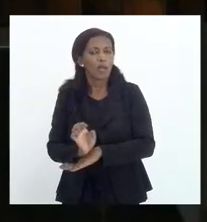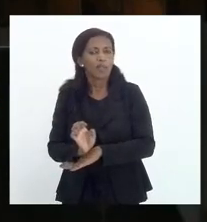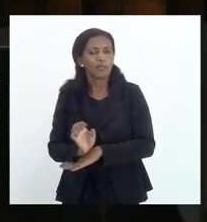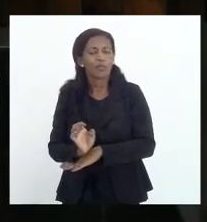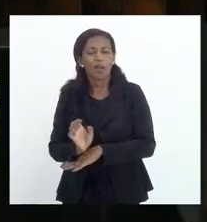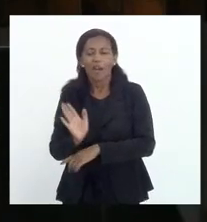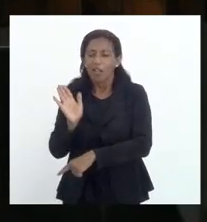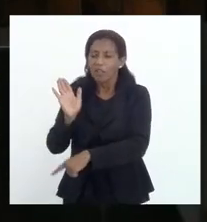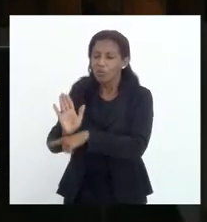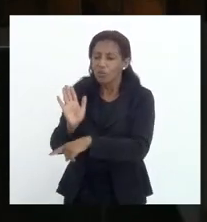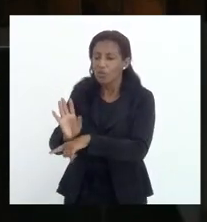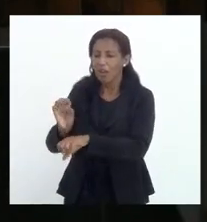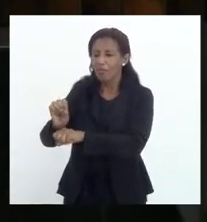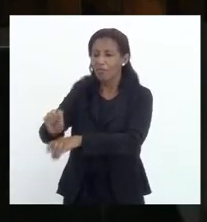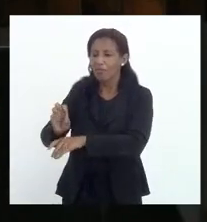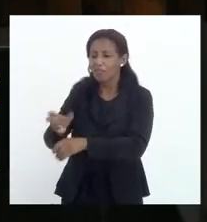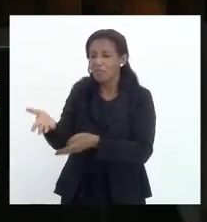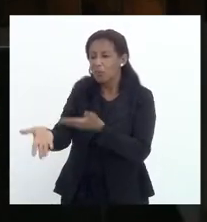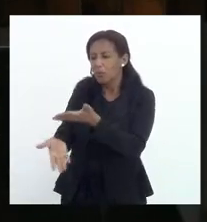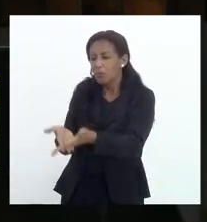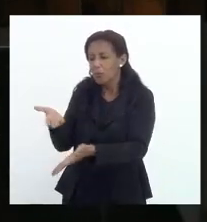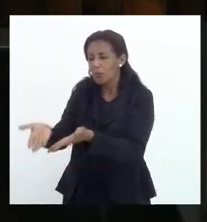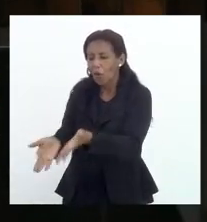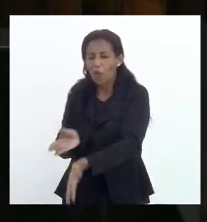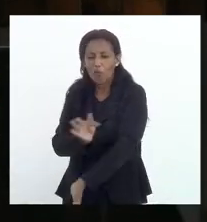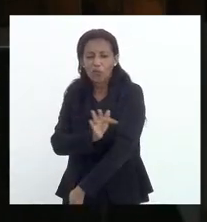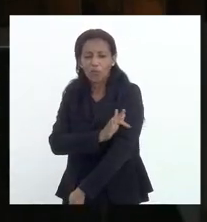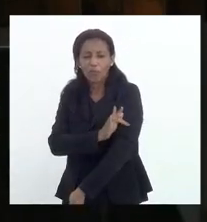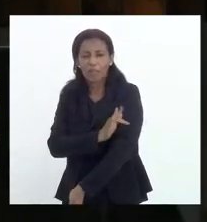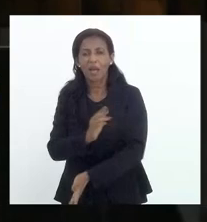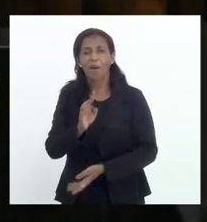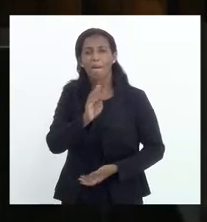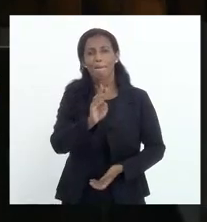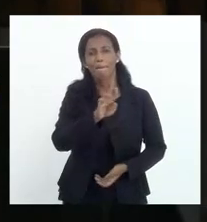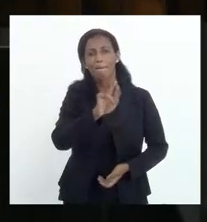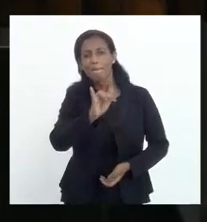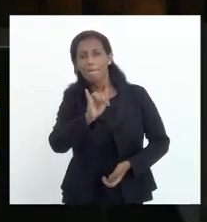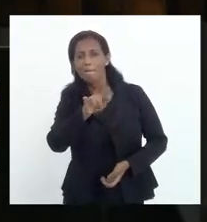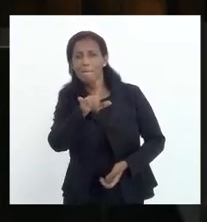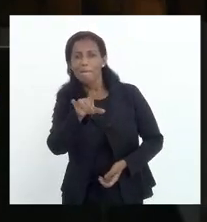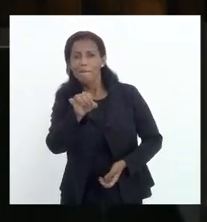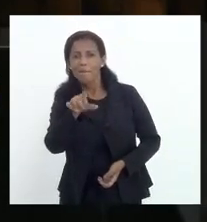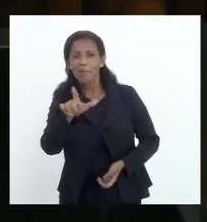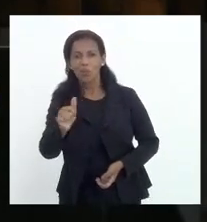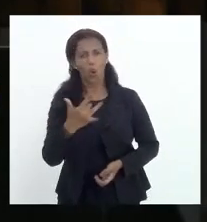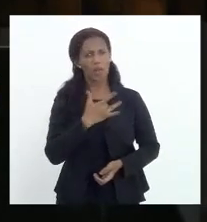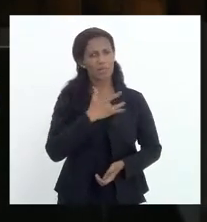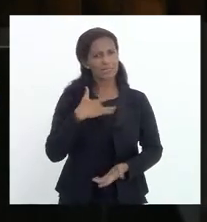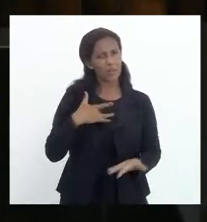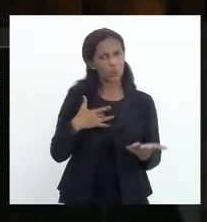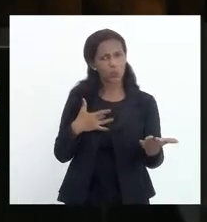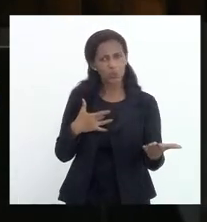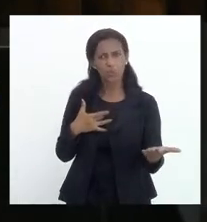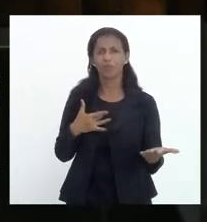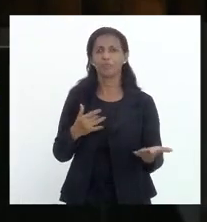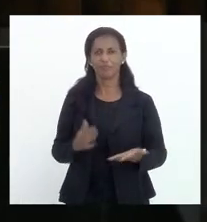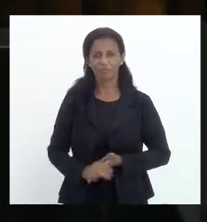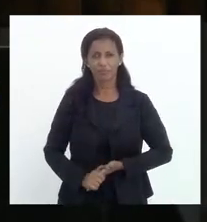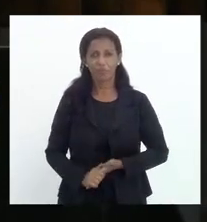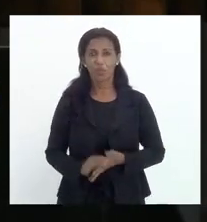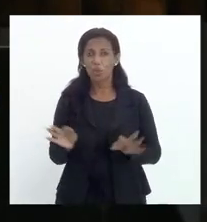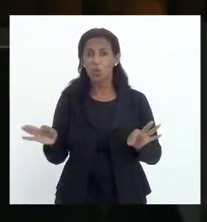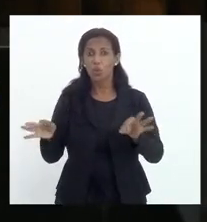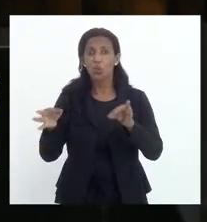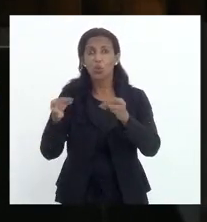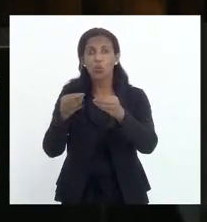área da educação primária, na época do Brizola, na área da saúde, né? E isso